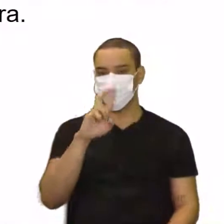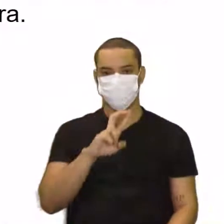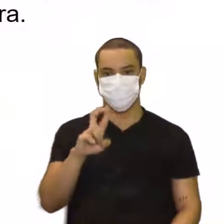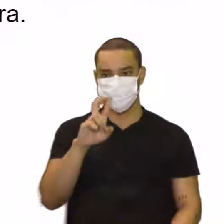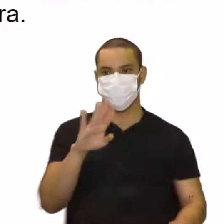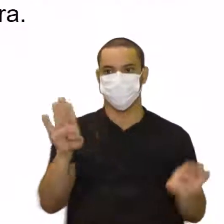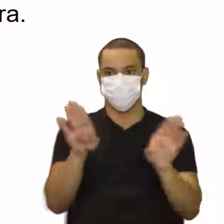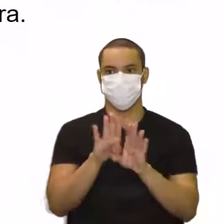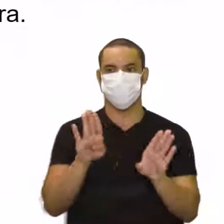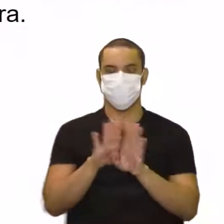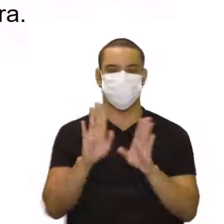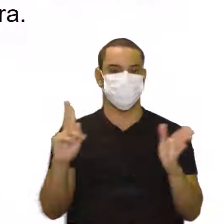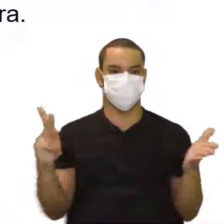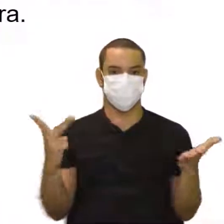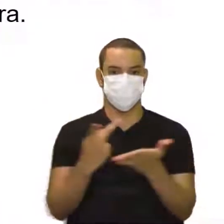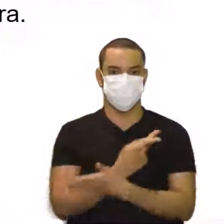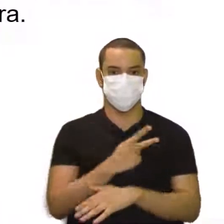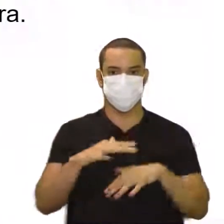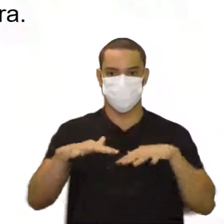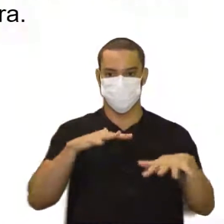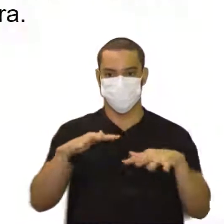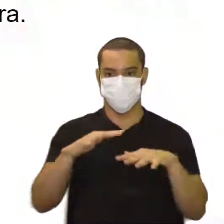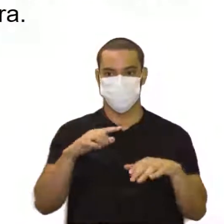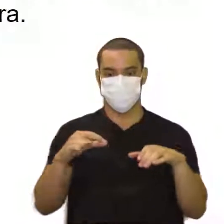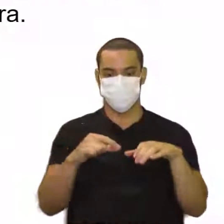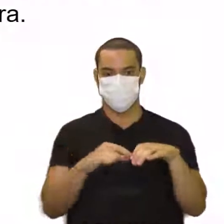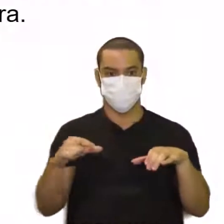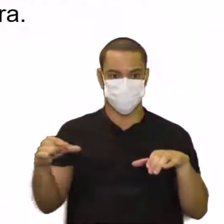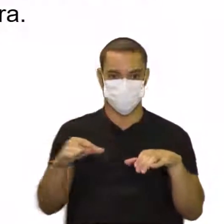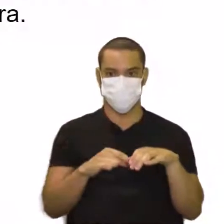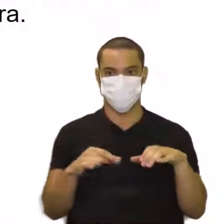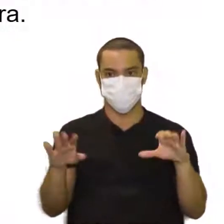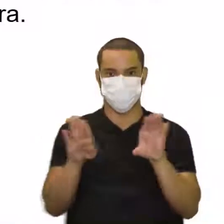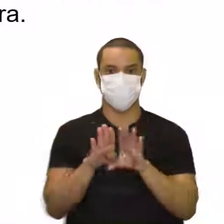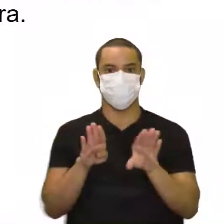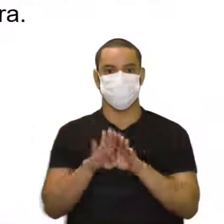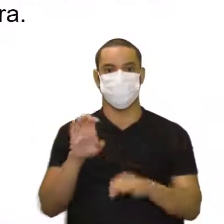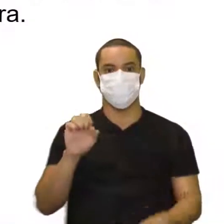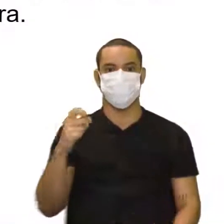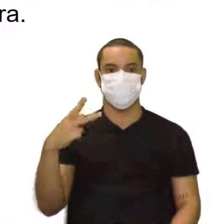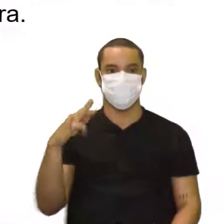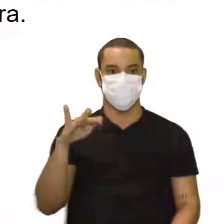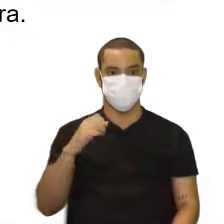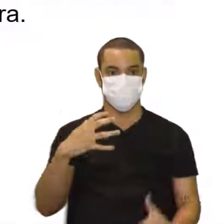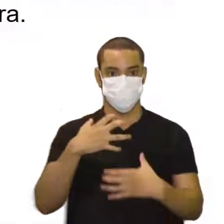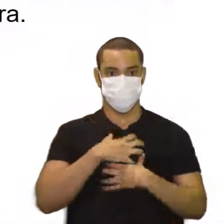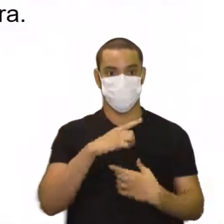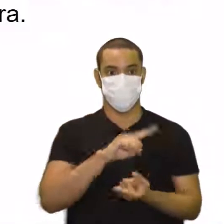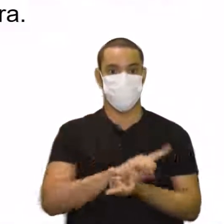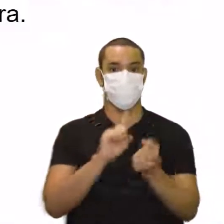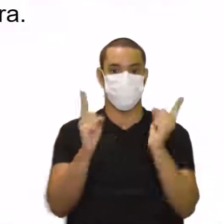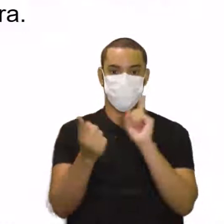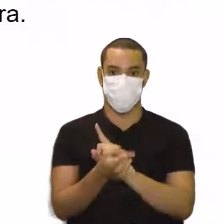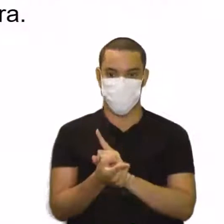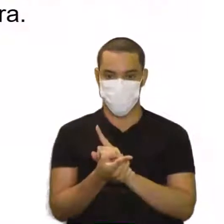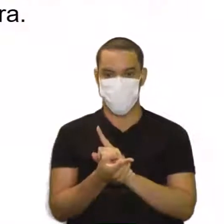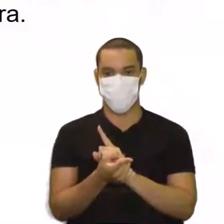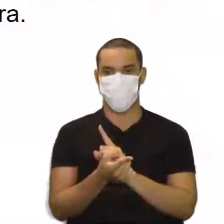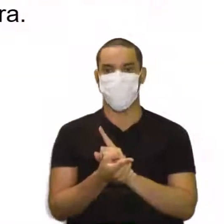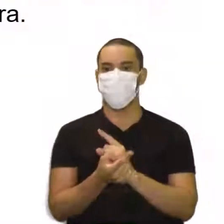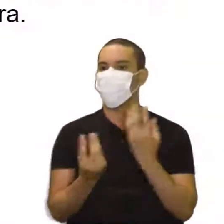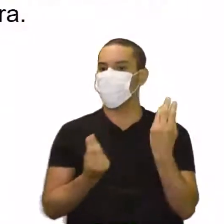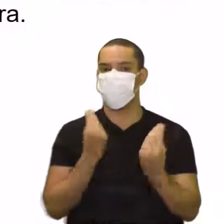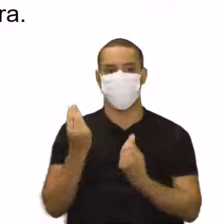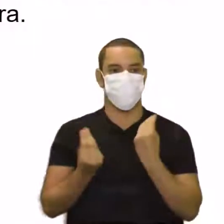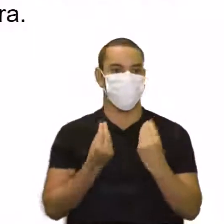esse fenômeno ao se movimentar o ímã e uma espira em sentidos opostos, como com o